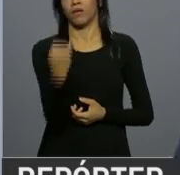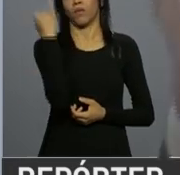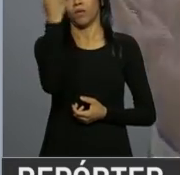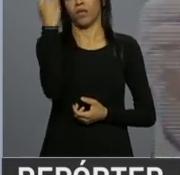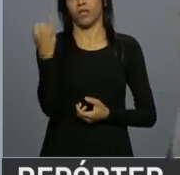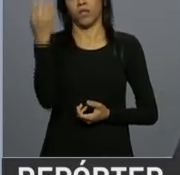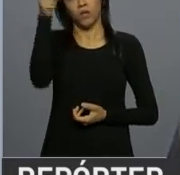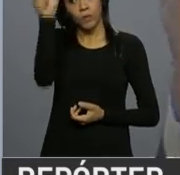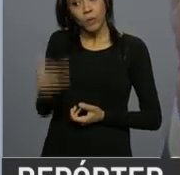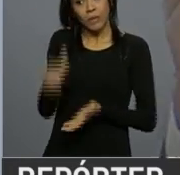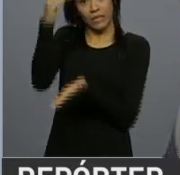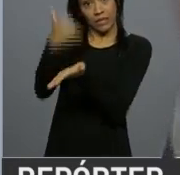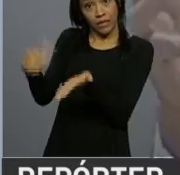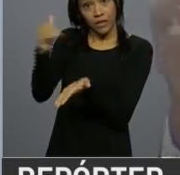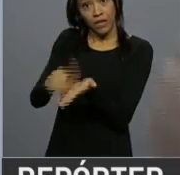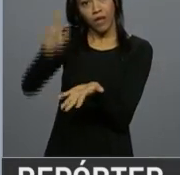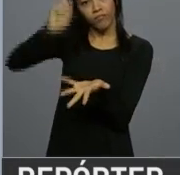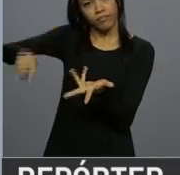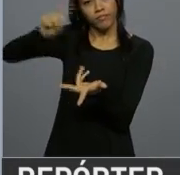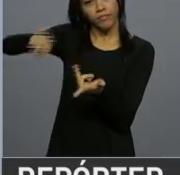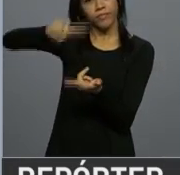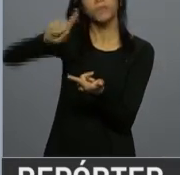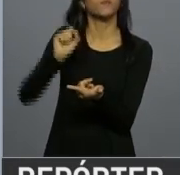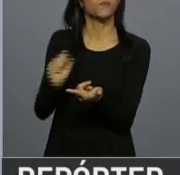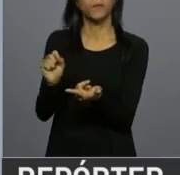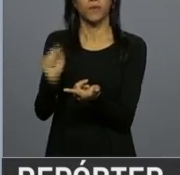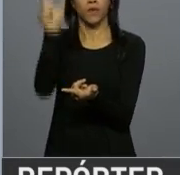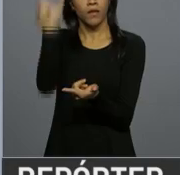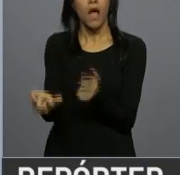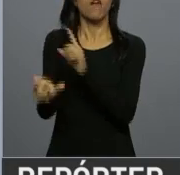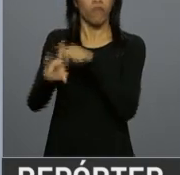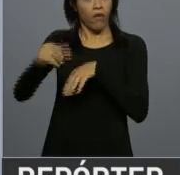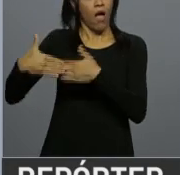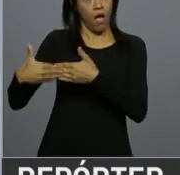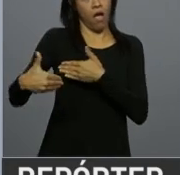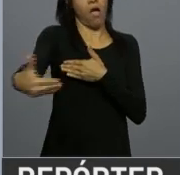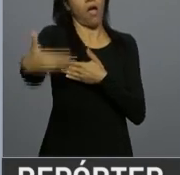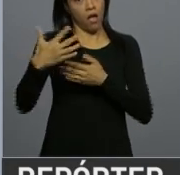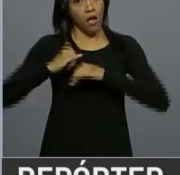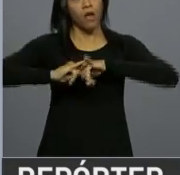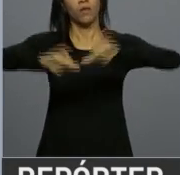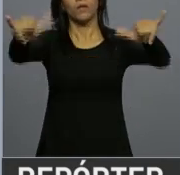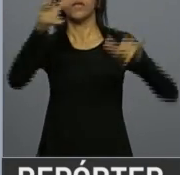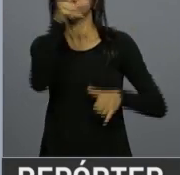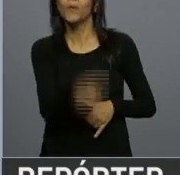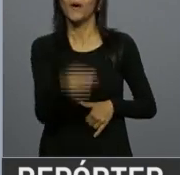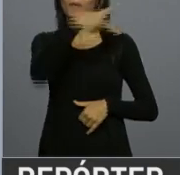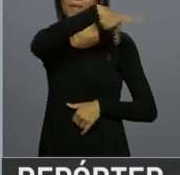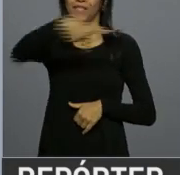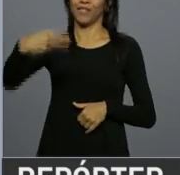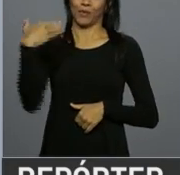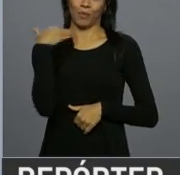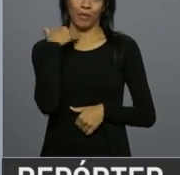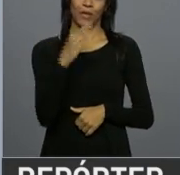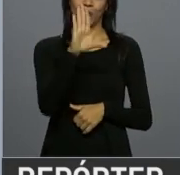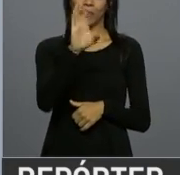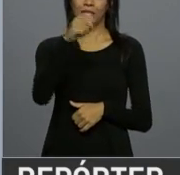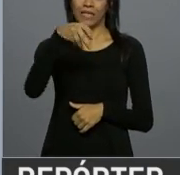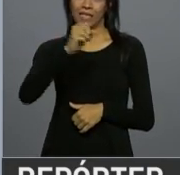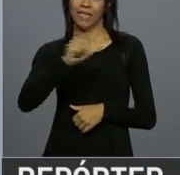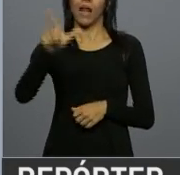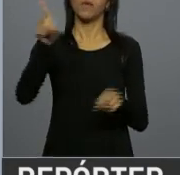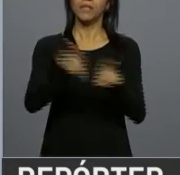os secretários, etc., sejam anunciados, e também bem como o presidente do Banco Central e o presidente dos bancos